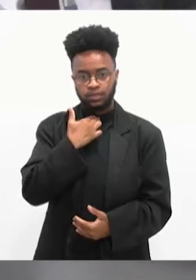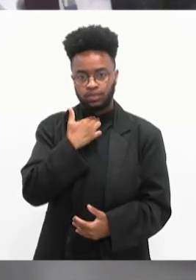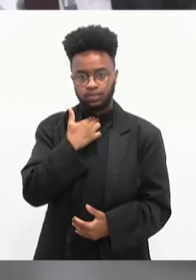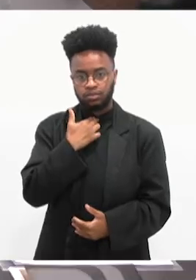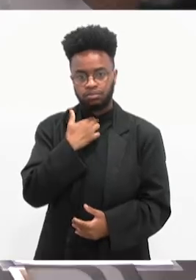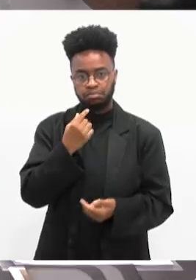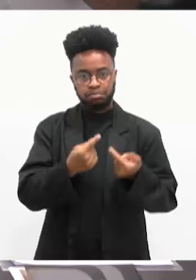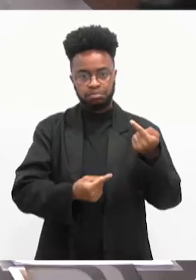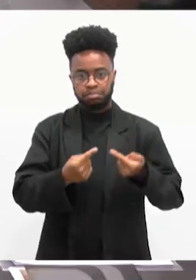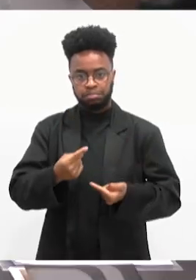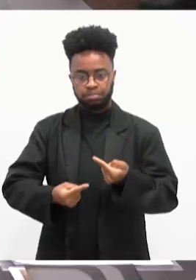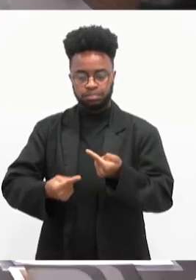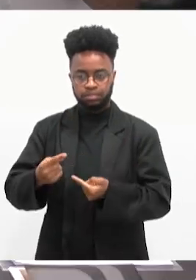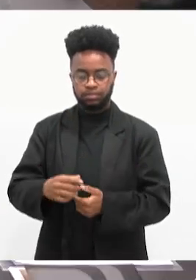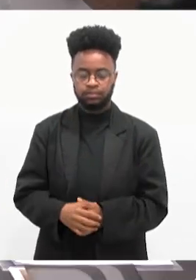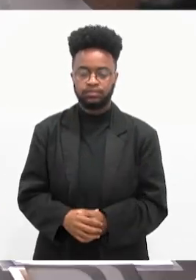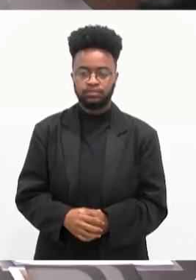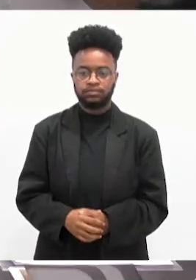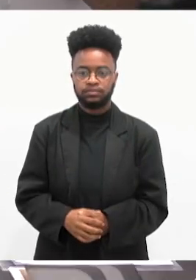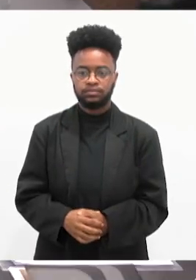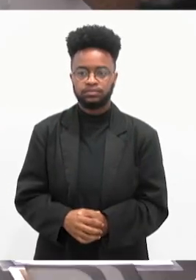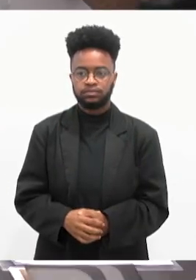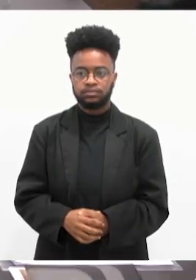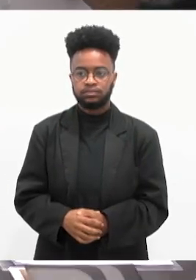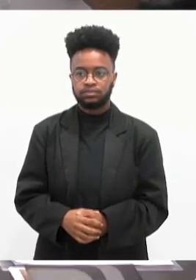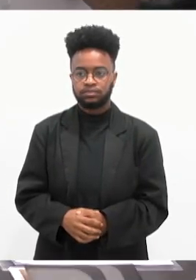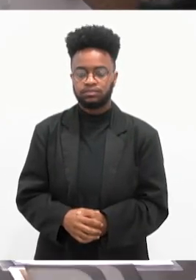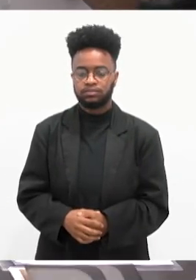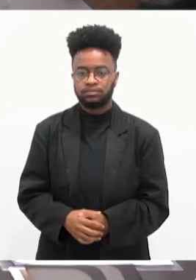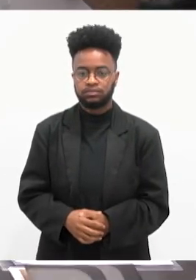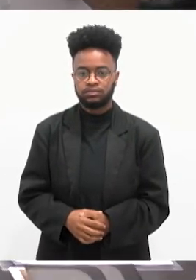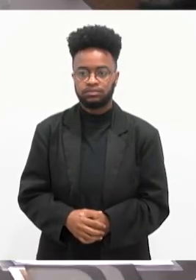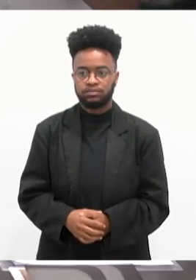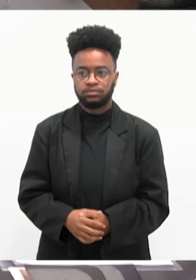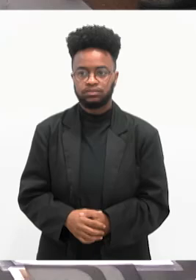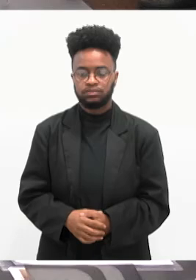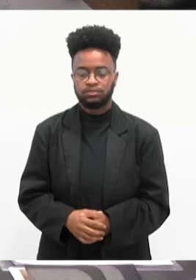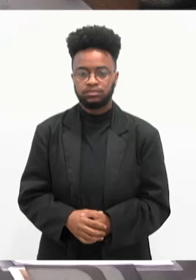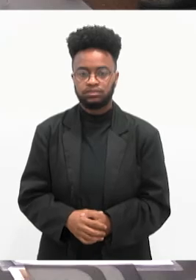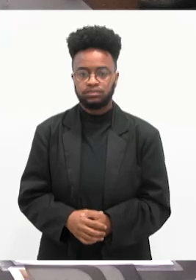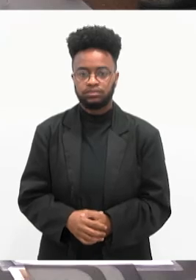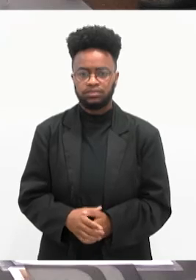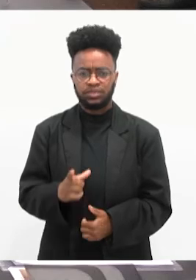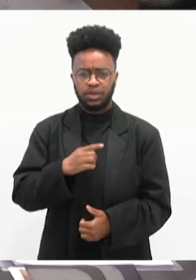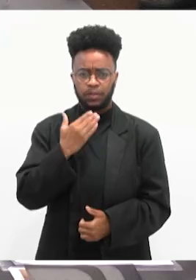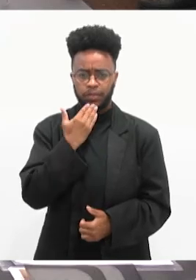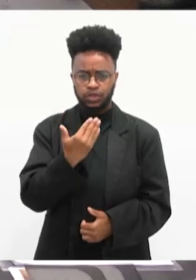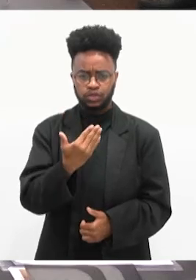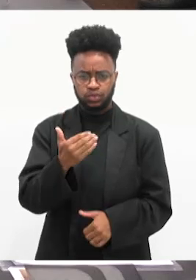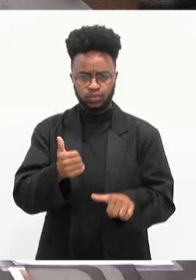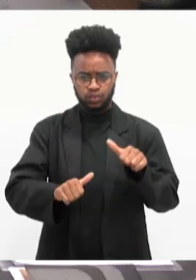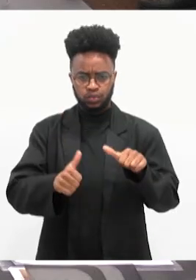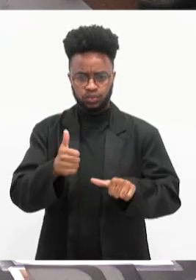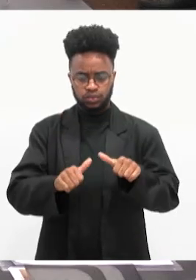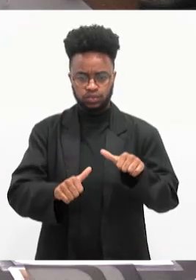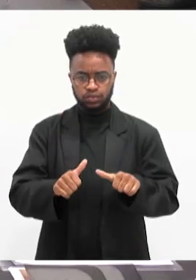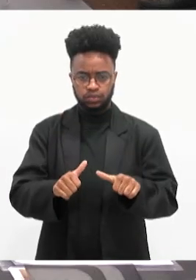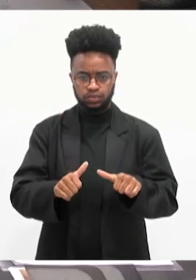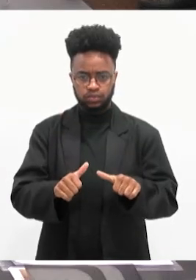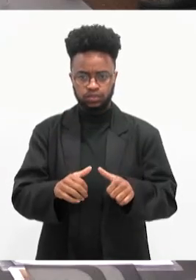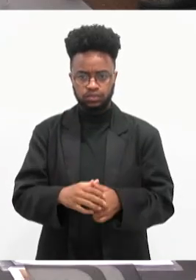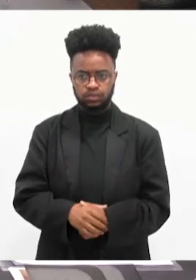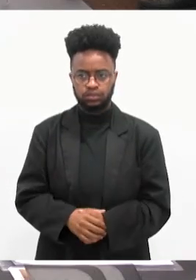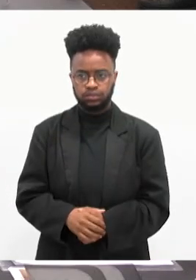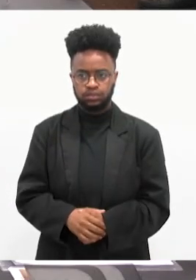transitar projeto autorizativo. Perfeito. Então, agora, houve pedido de vistas, bem,